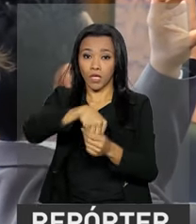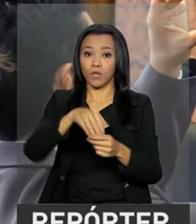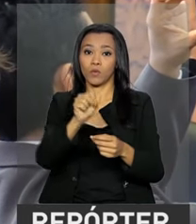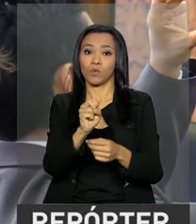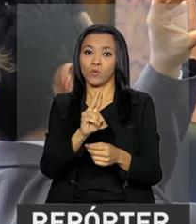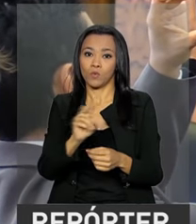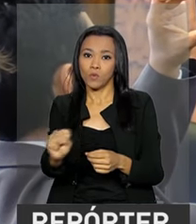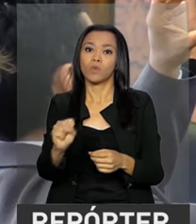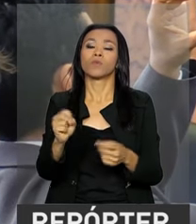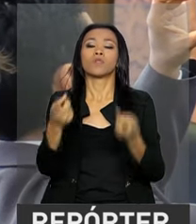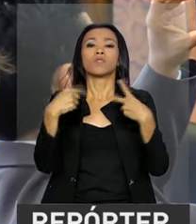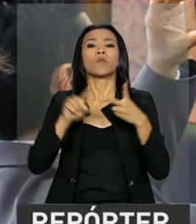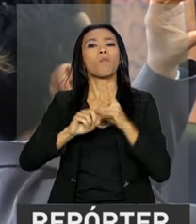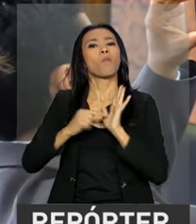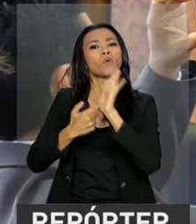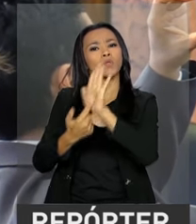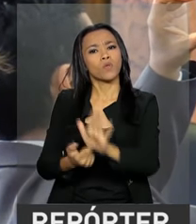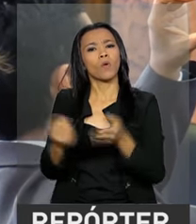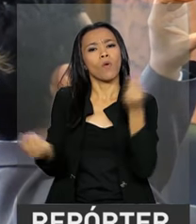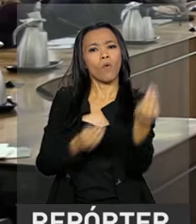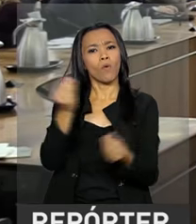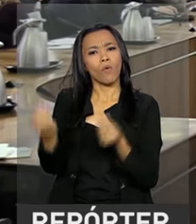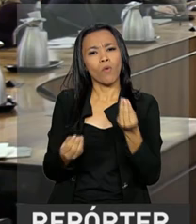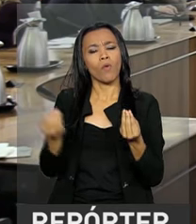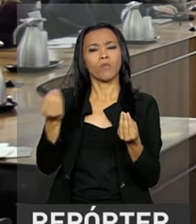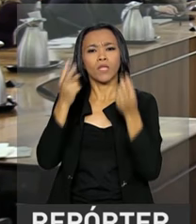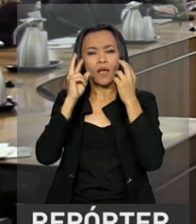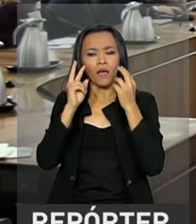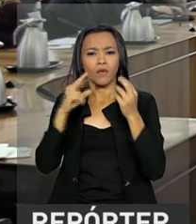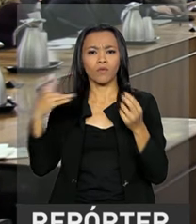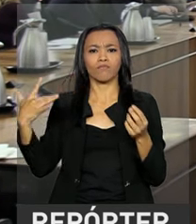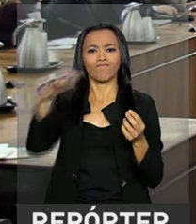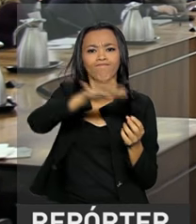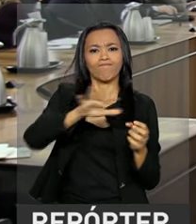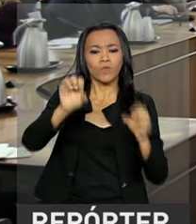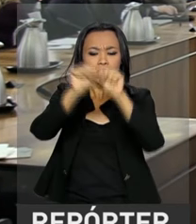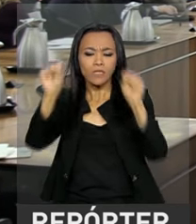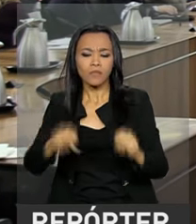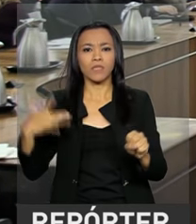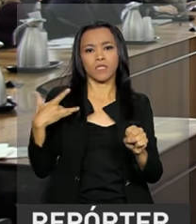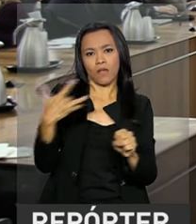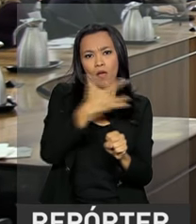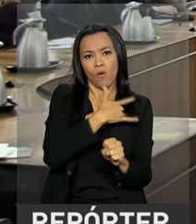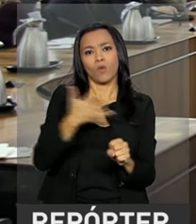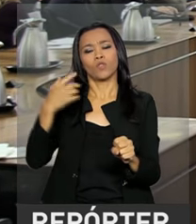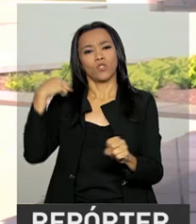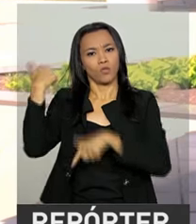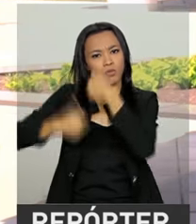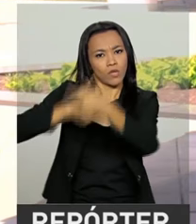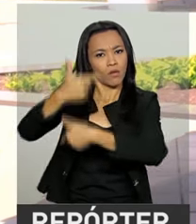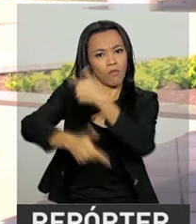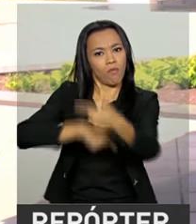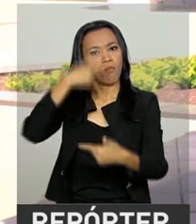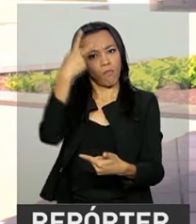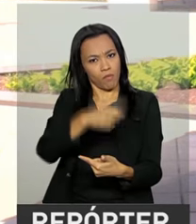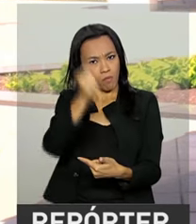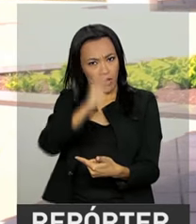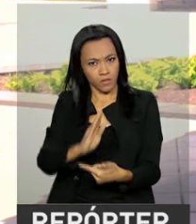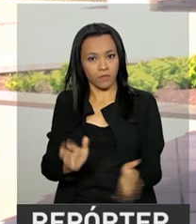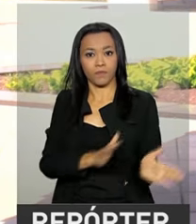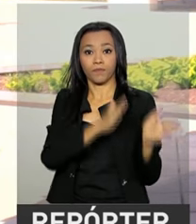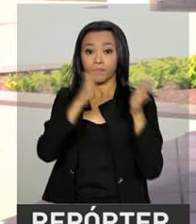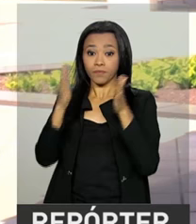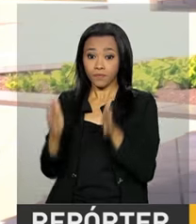panorama do atual sistema de saúde brasileiro com os principais investimentos e ações do último ano a organização panamericana